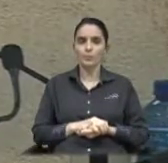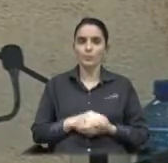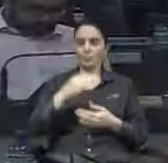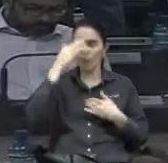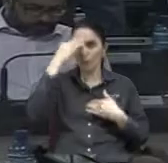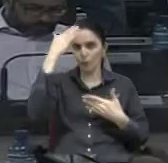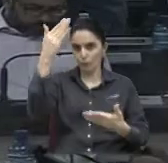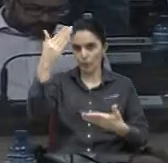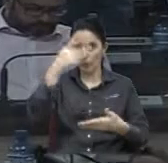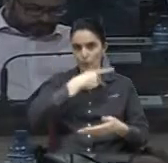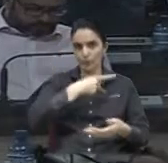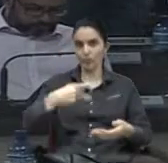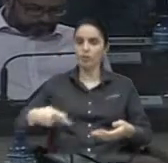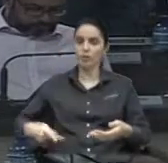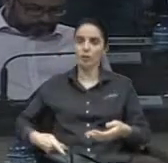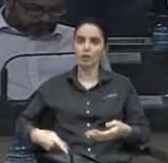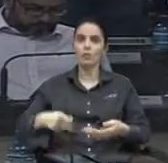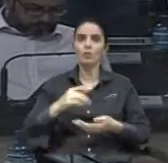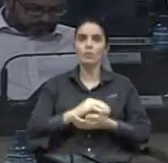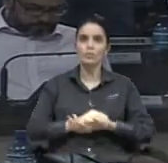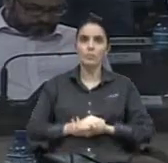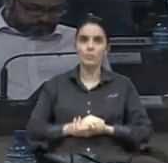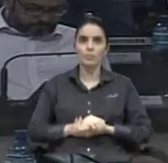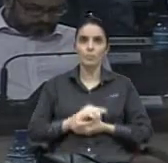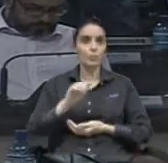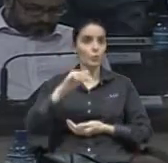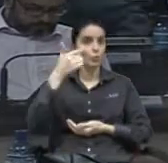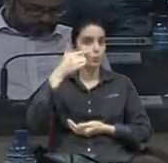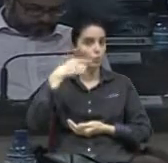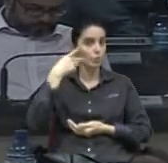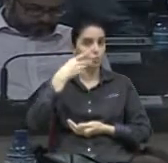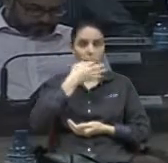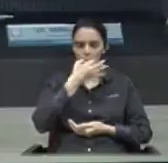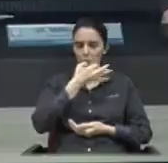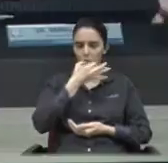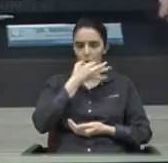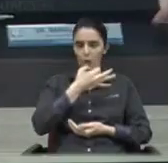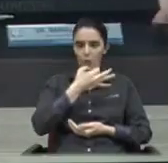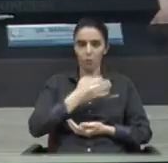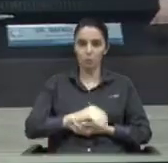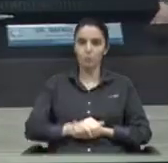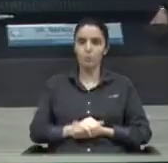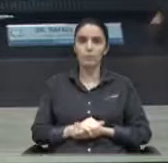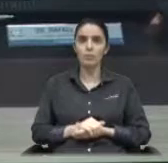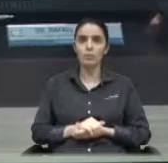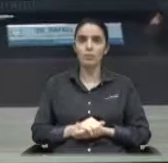senhor presidente. Mais algum vereador deseja discutir?